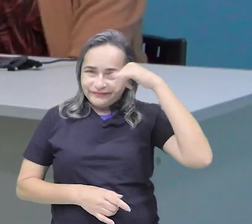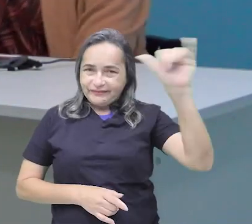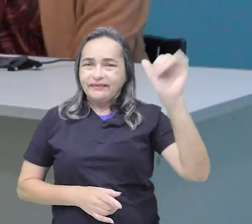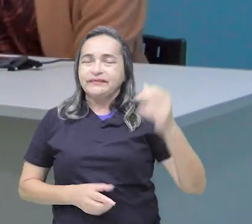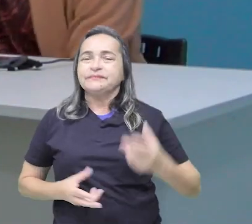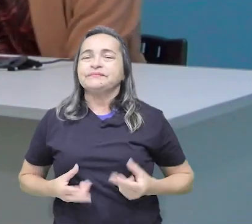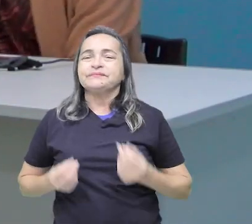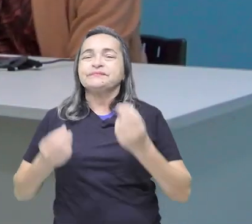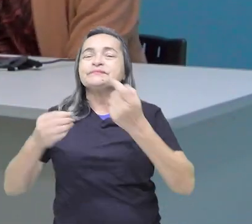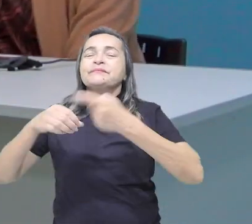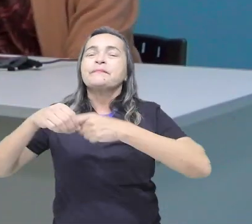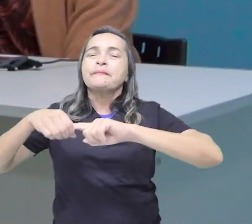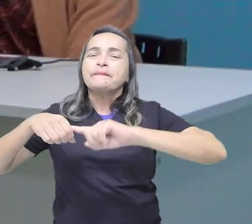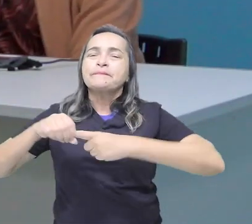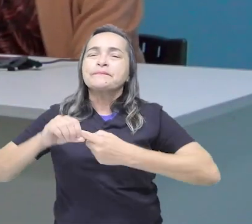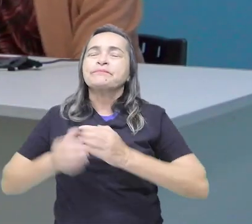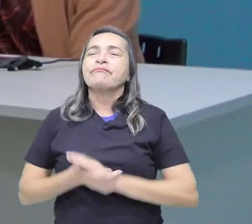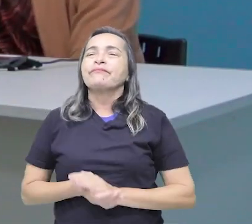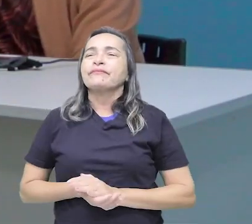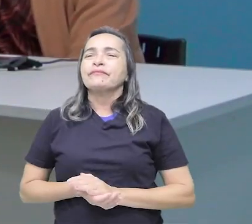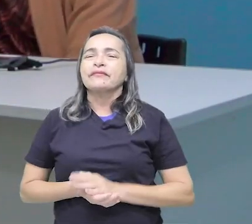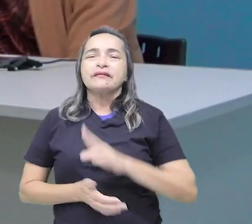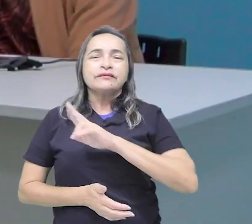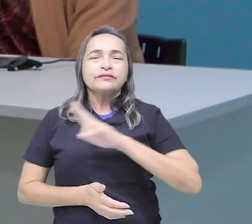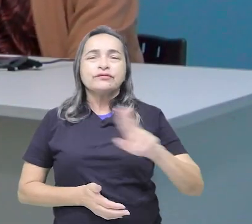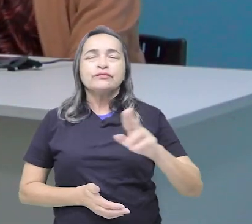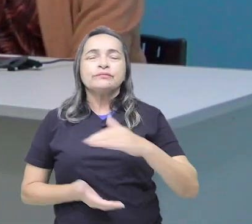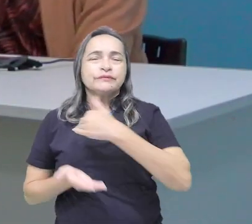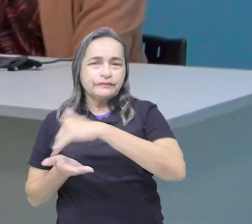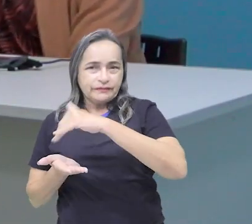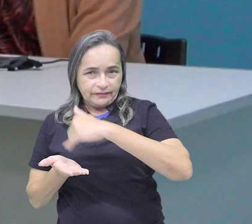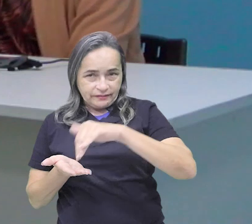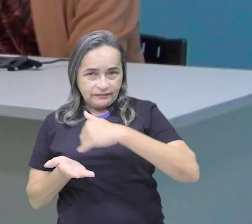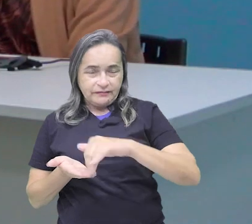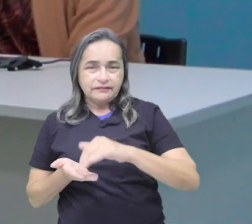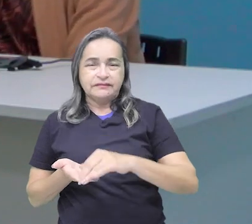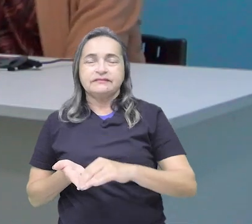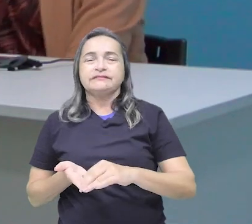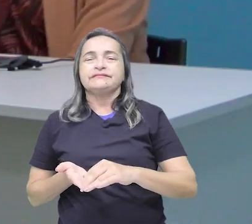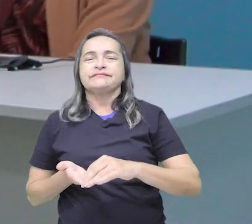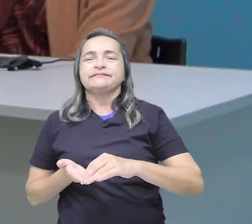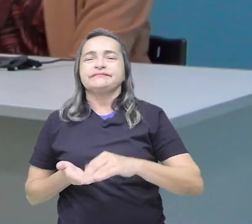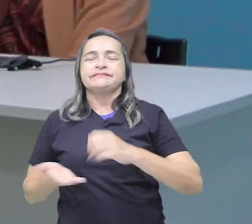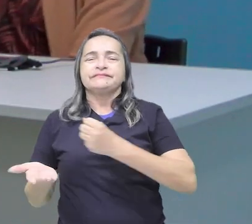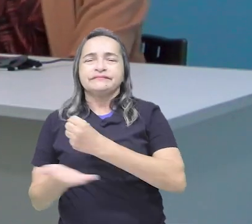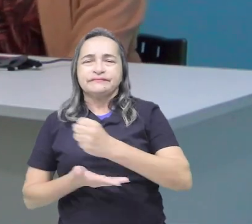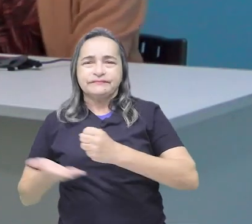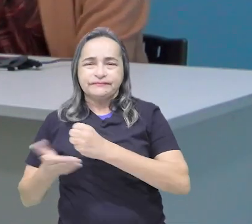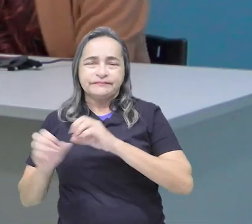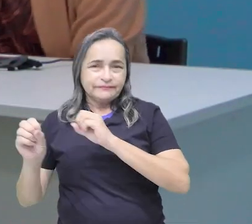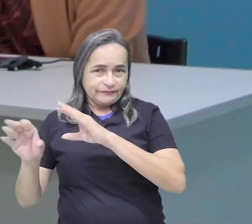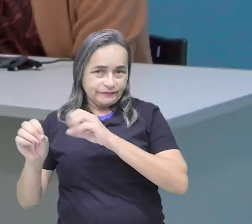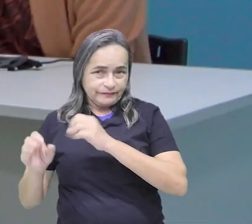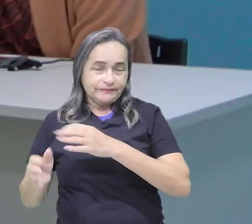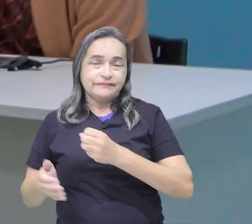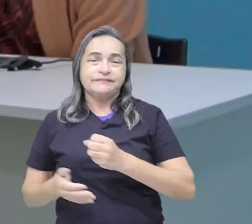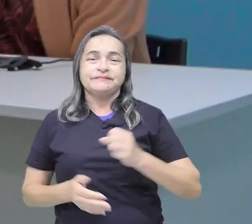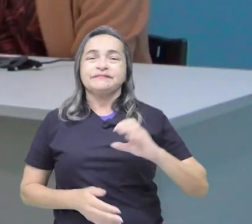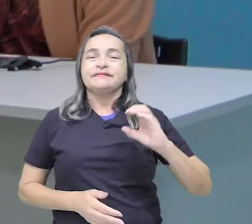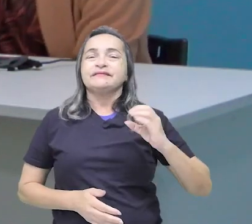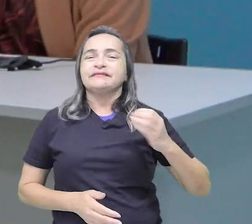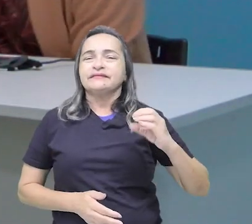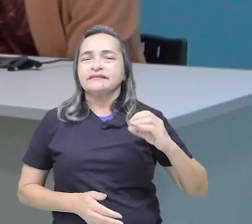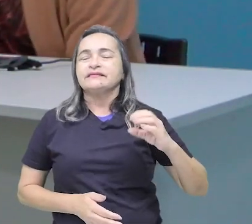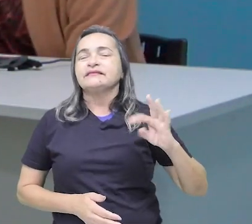do secretário da Educação, Ciência e Tecnologia de Morada Nova, o professor Edilson Santiago, receba os nossos agradecimentos